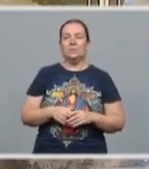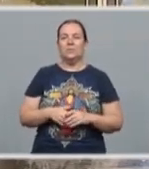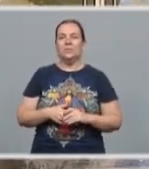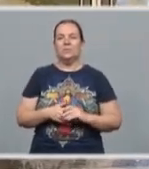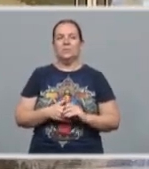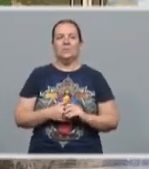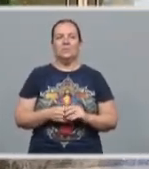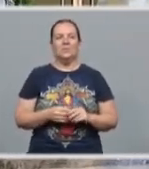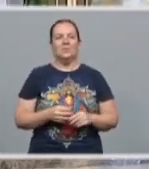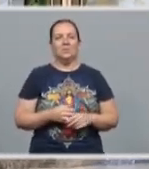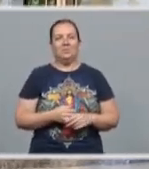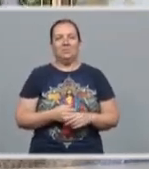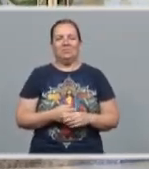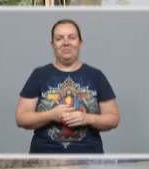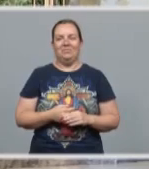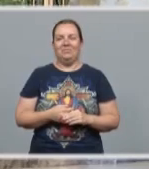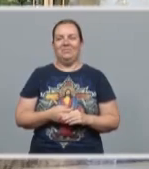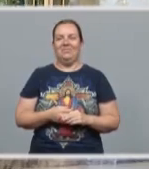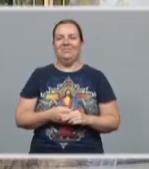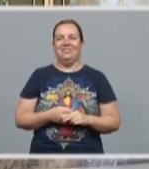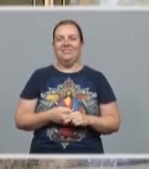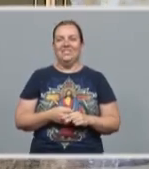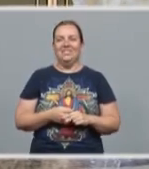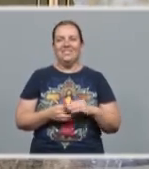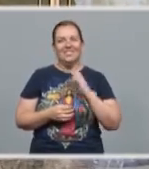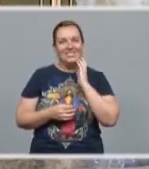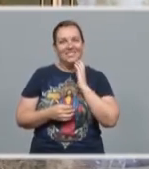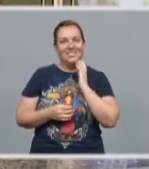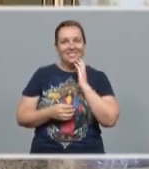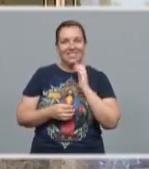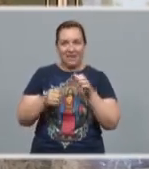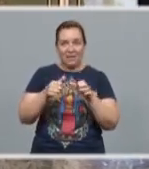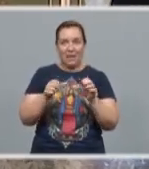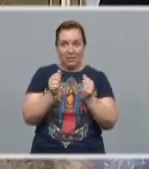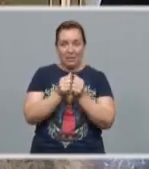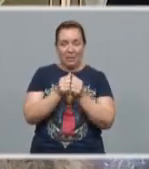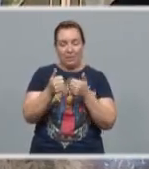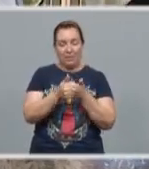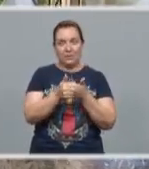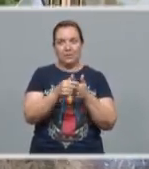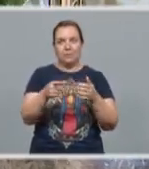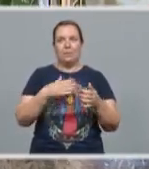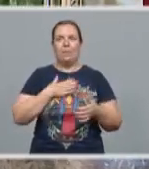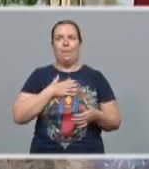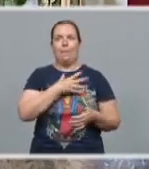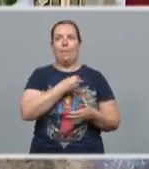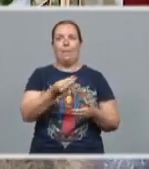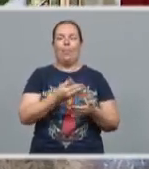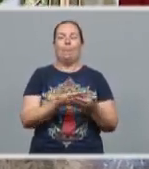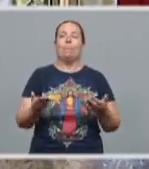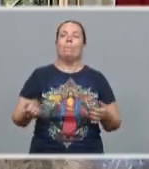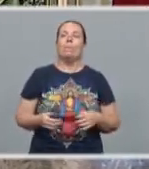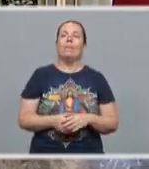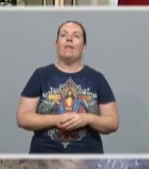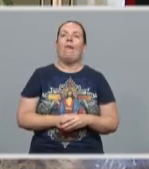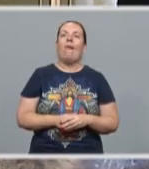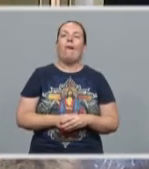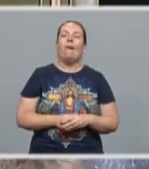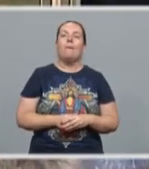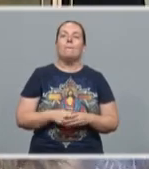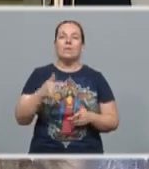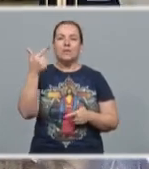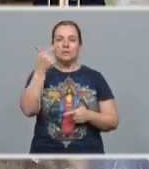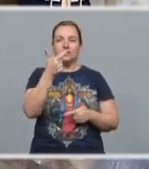mim, pode ser, vir aqui com os cravos. Queridos filhos, nesses